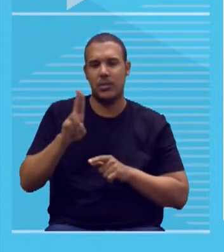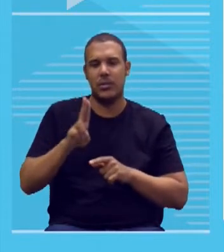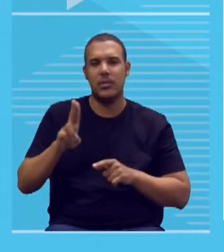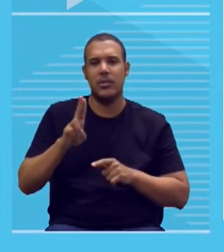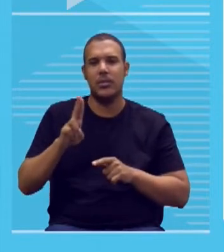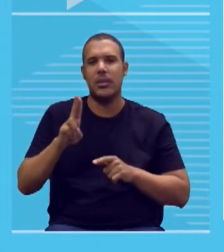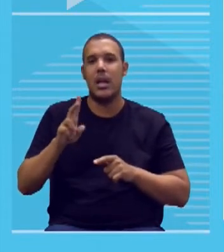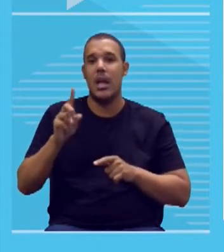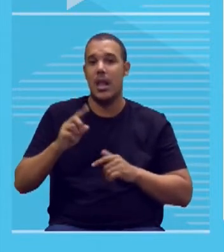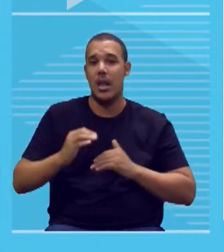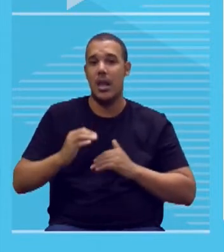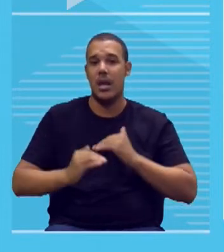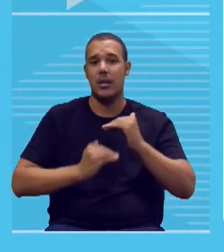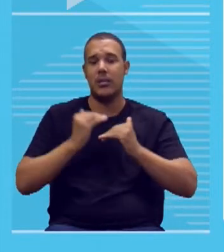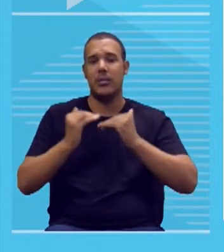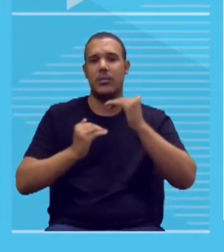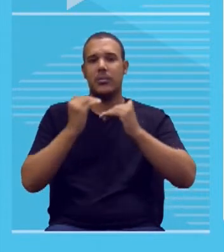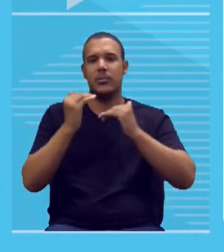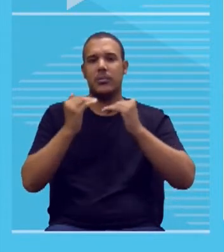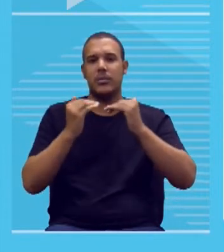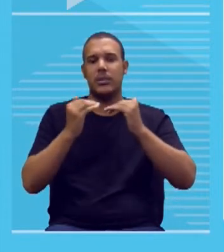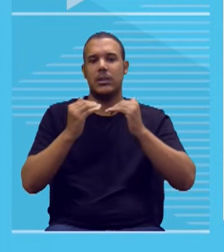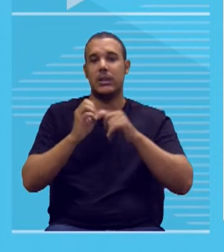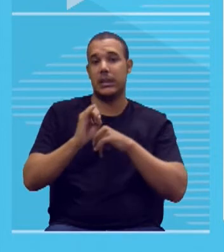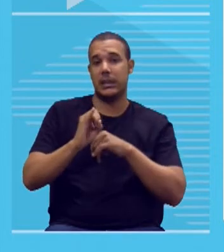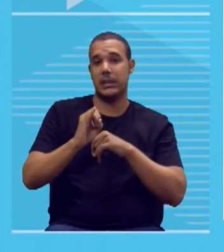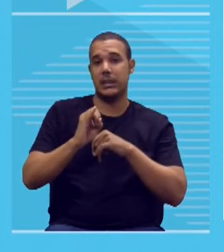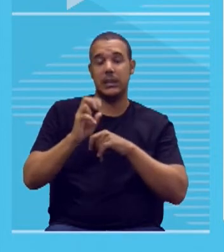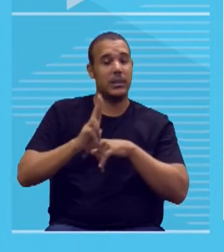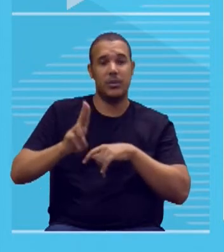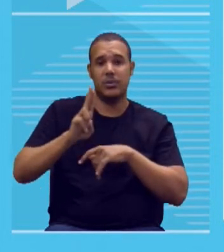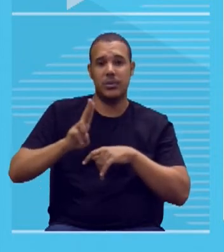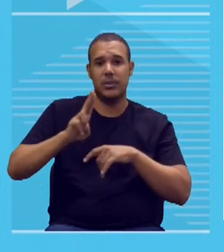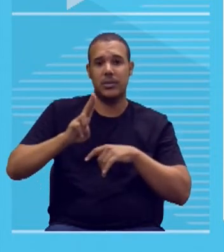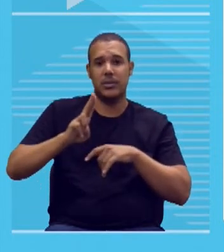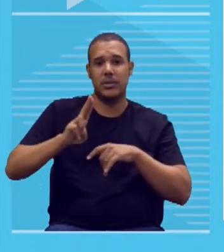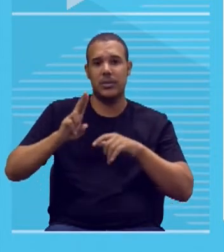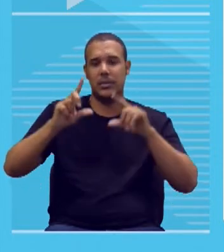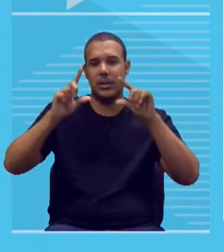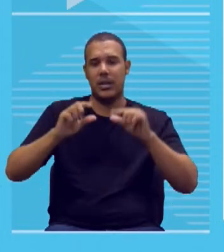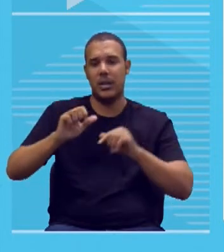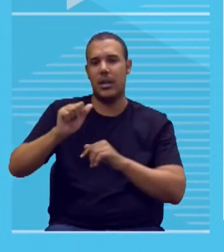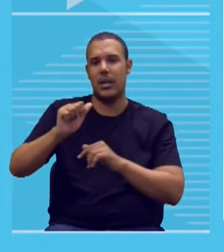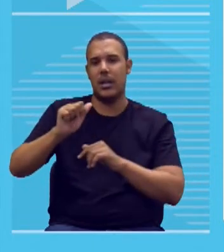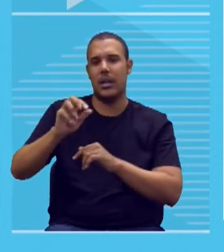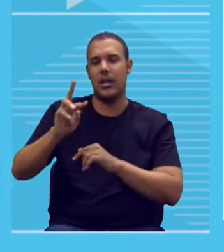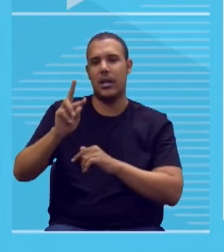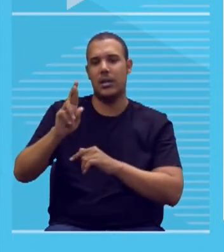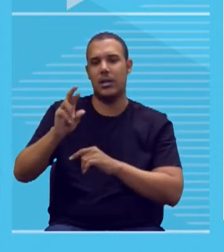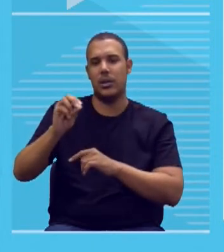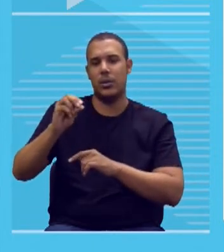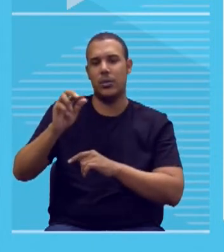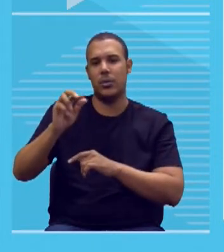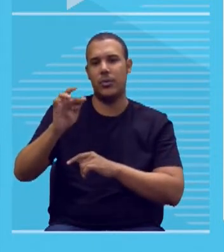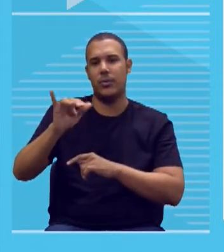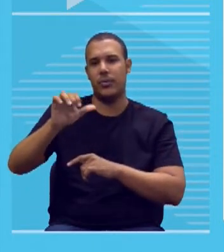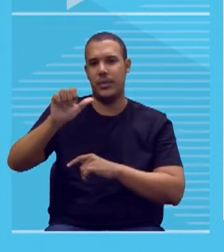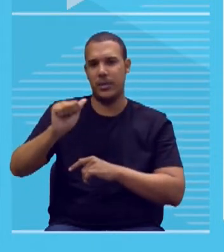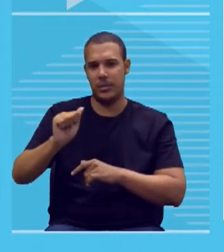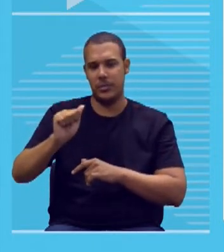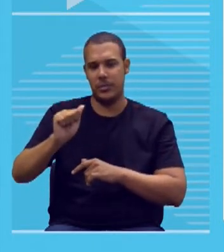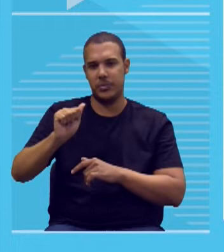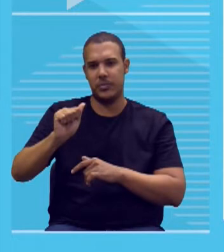evolui e quando não utilizada atrofia Oi de